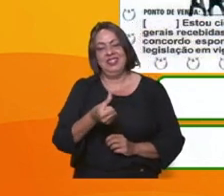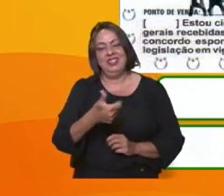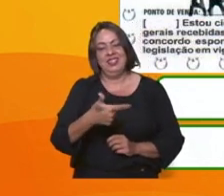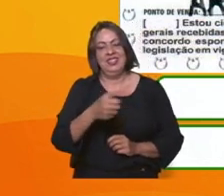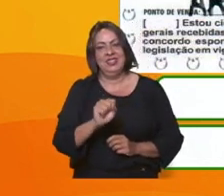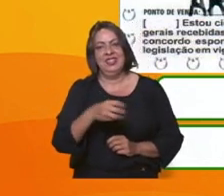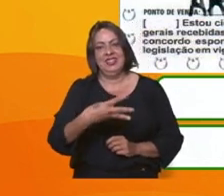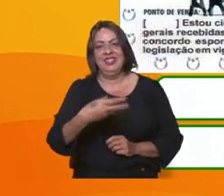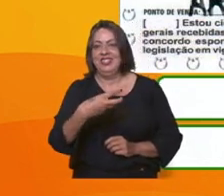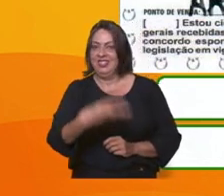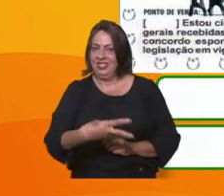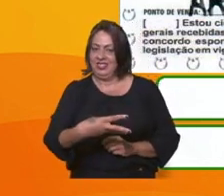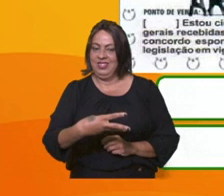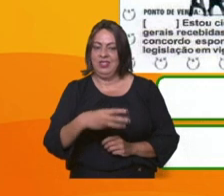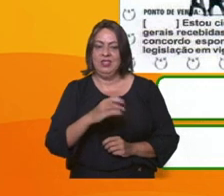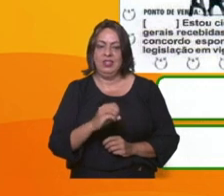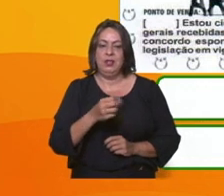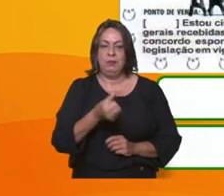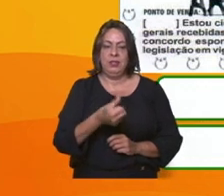062843.